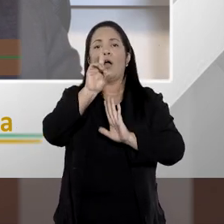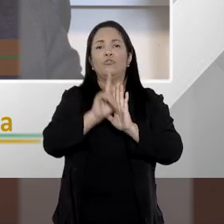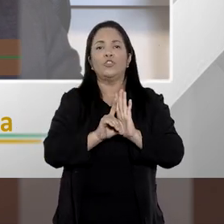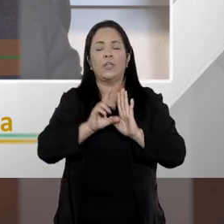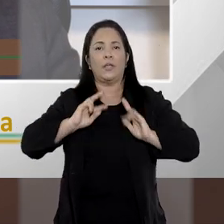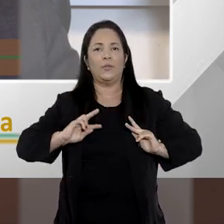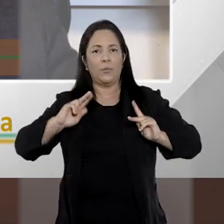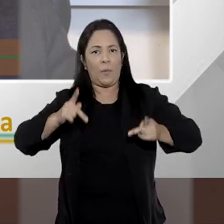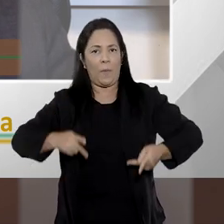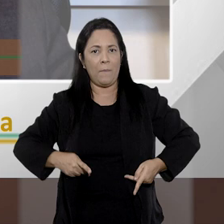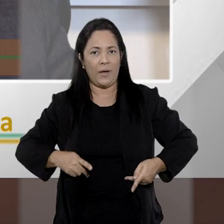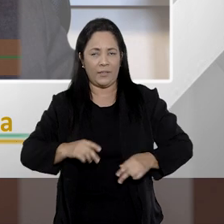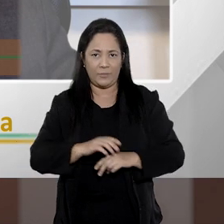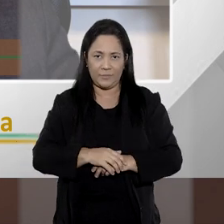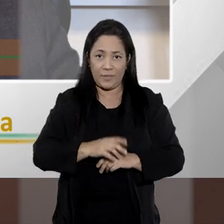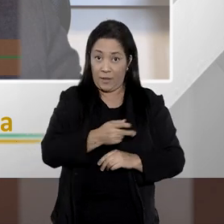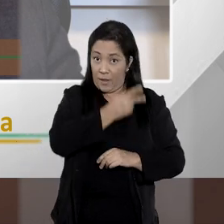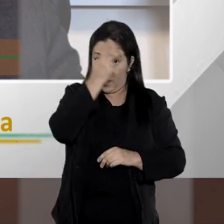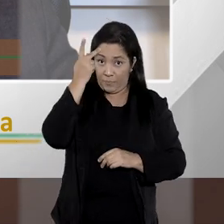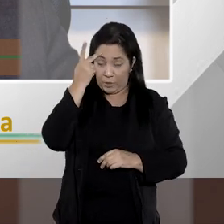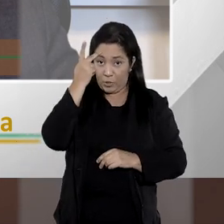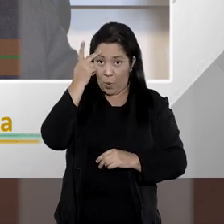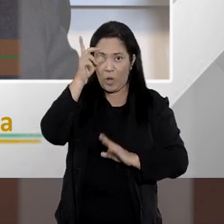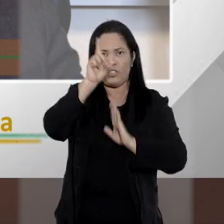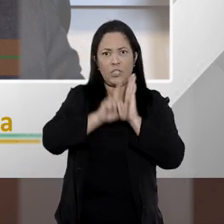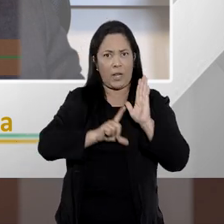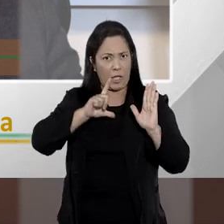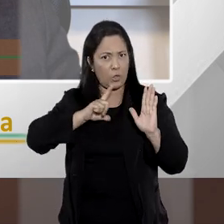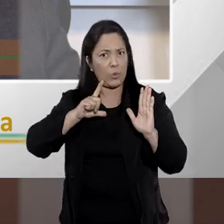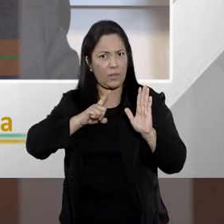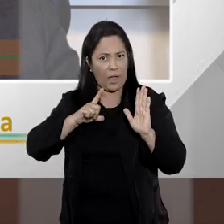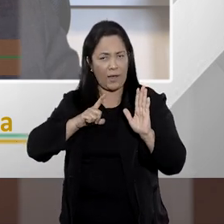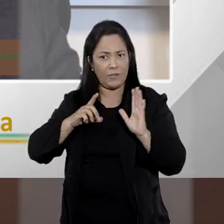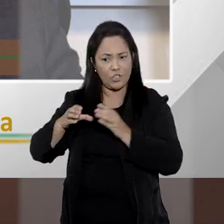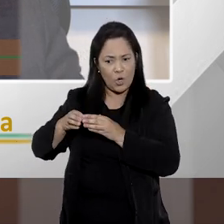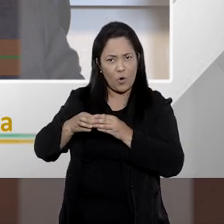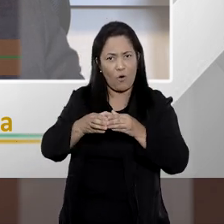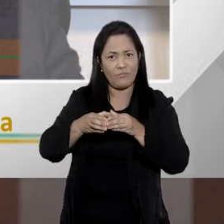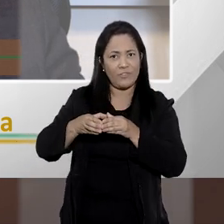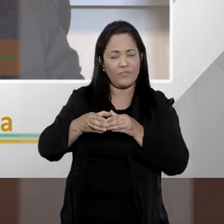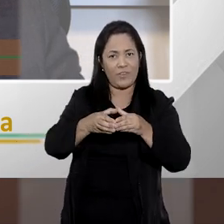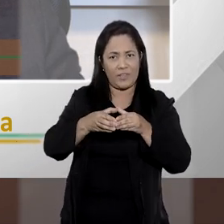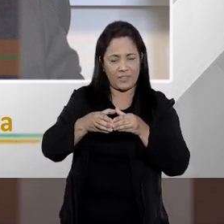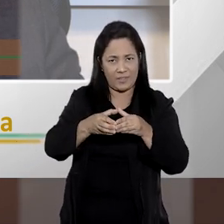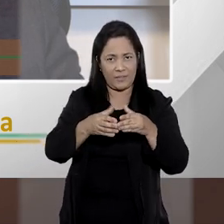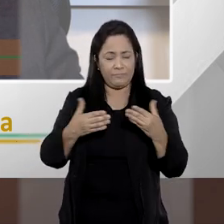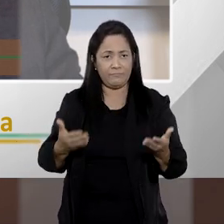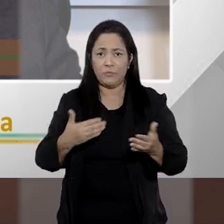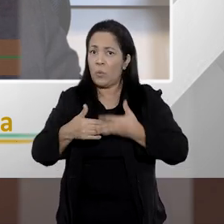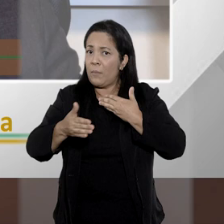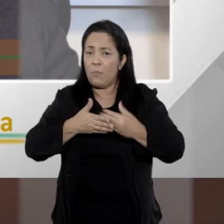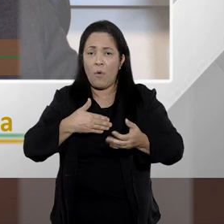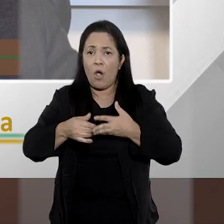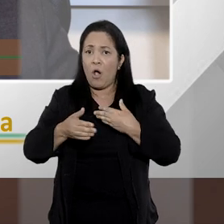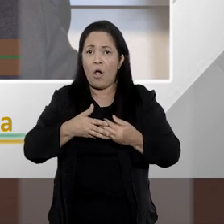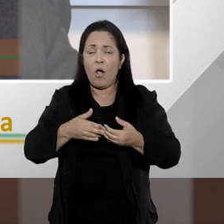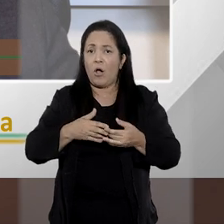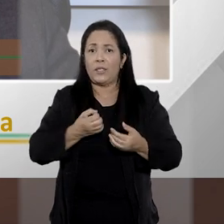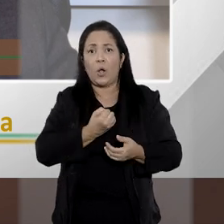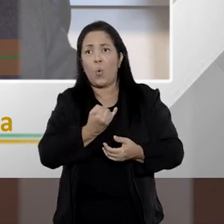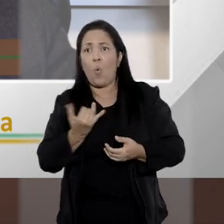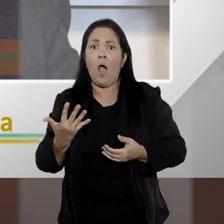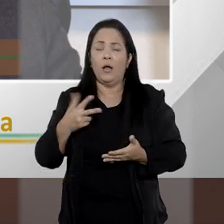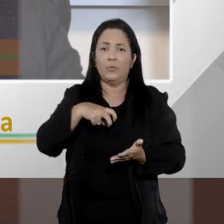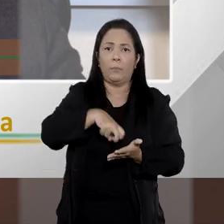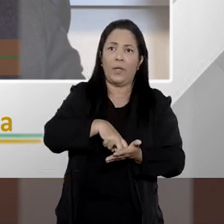cidadão conviver junto com os seus pares. E, a partir do momento em que ele cumpre com a pena que lhe for atribuída,